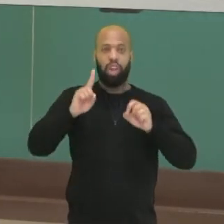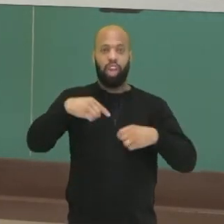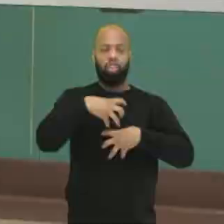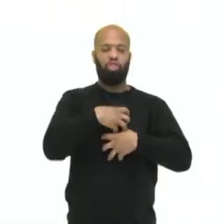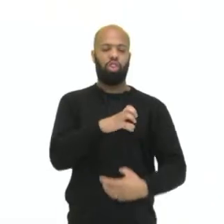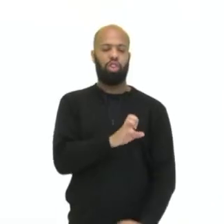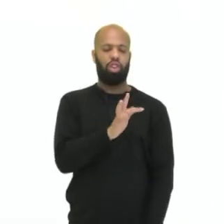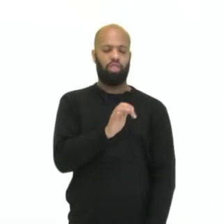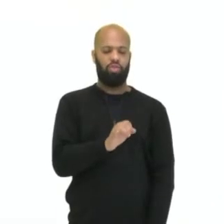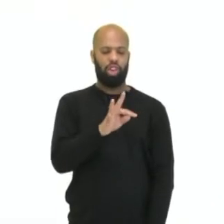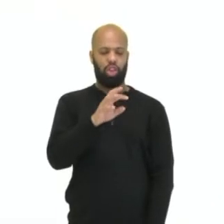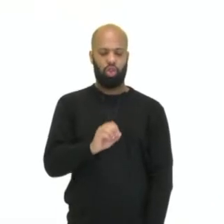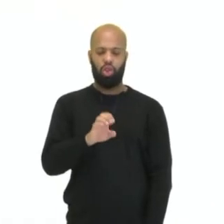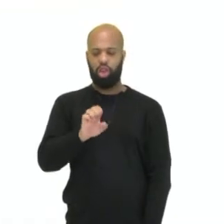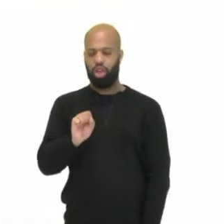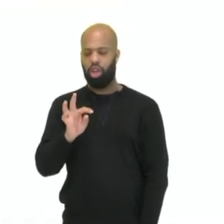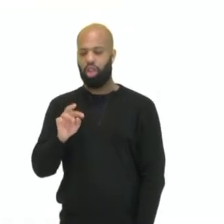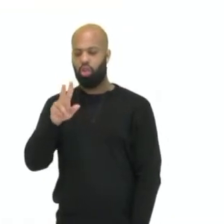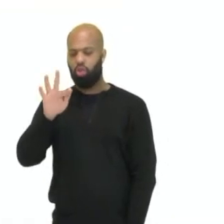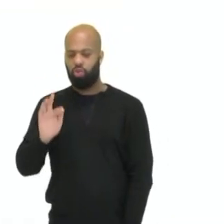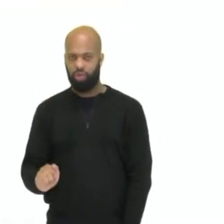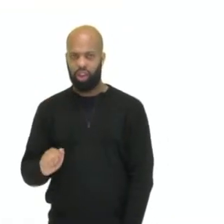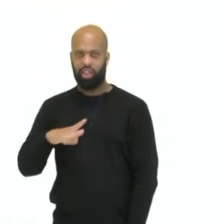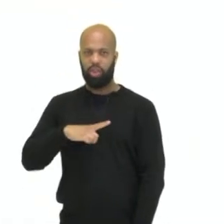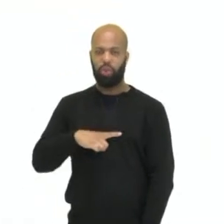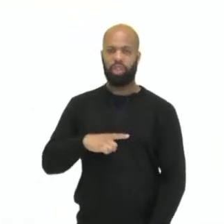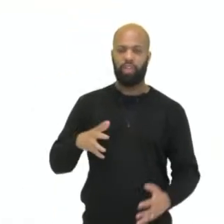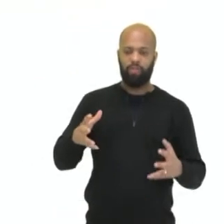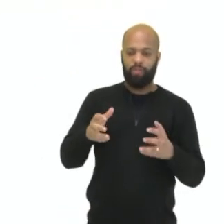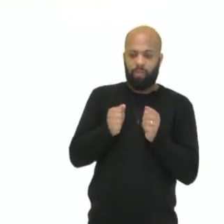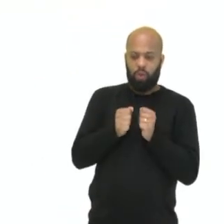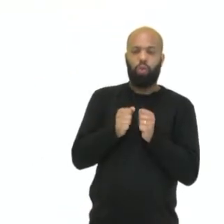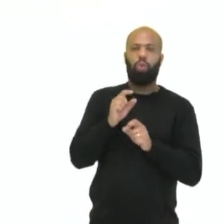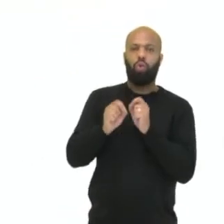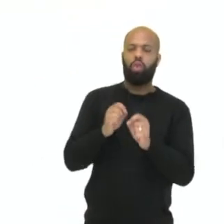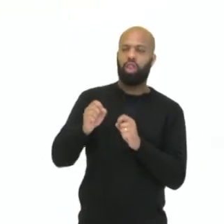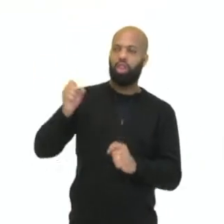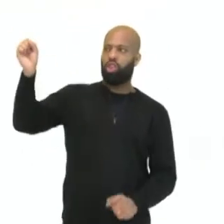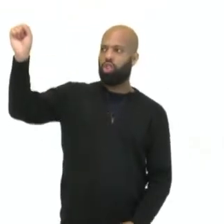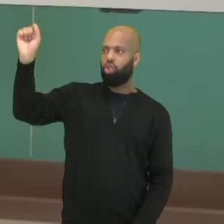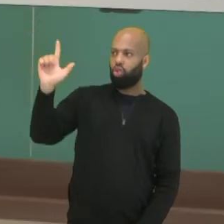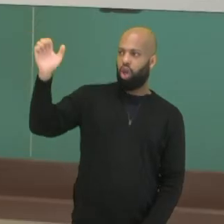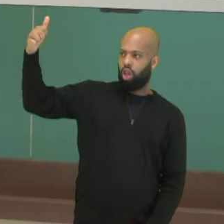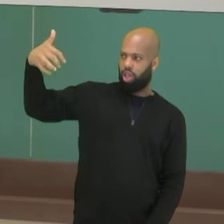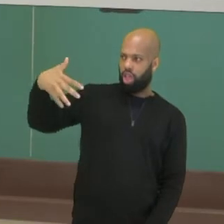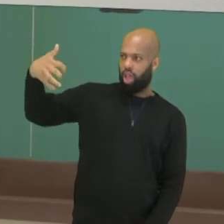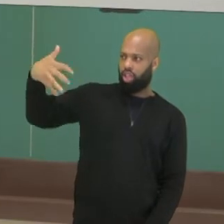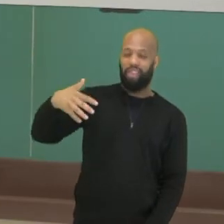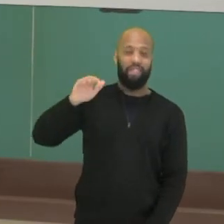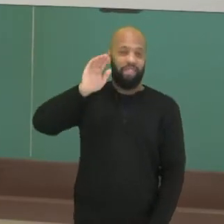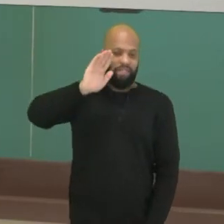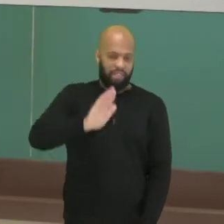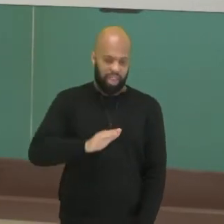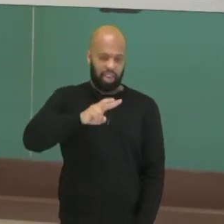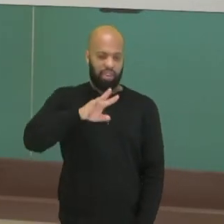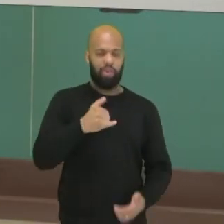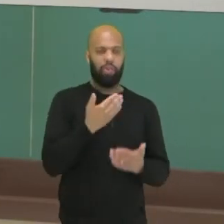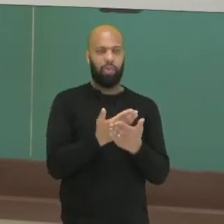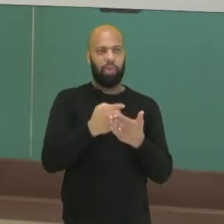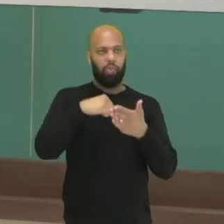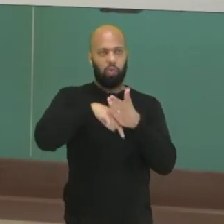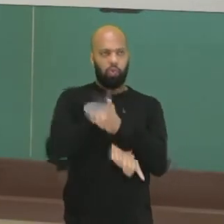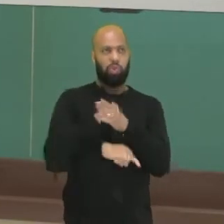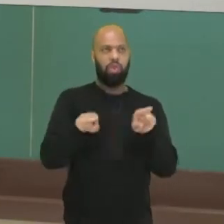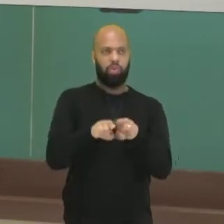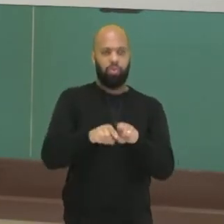estufa, retendo, veja bem essa palavra, retendo parte dos raios solares no interior do frasco. A gente vai ver com mais aprofundamento ali. Então,